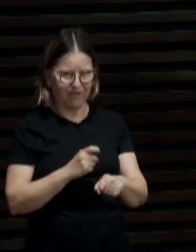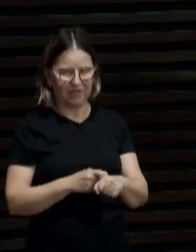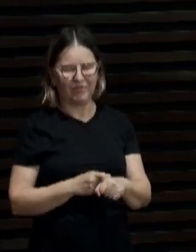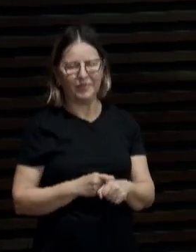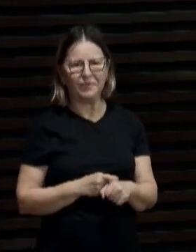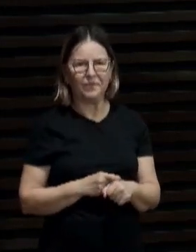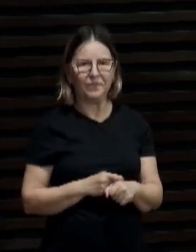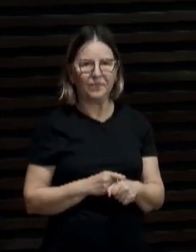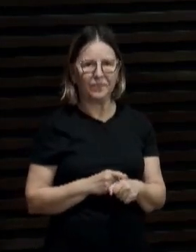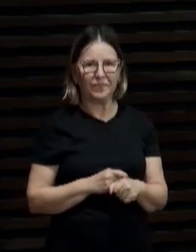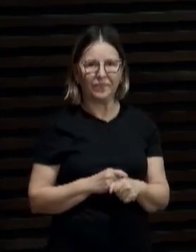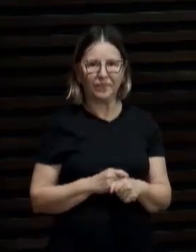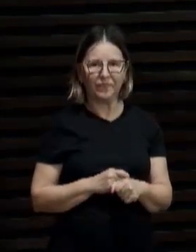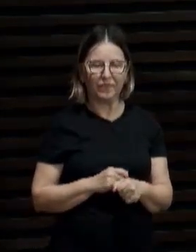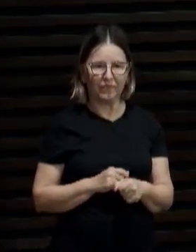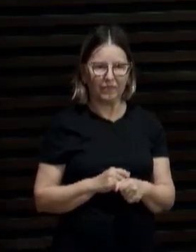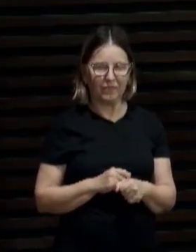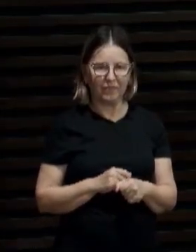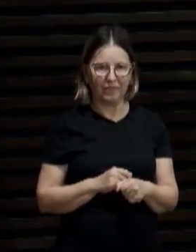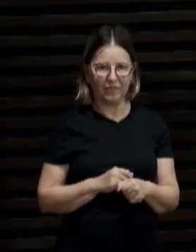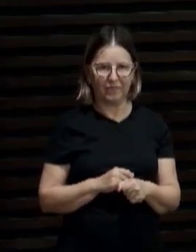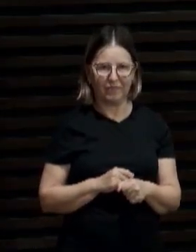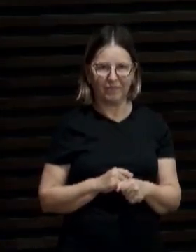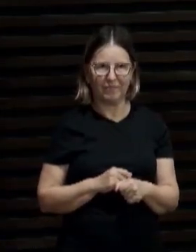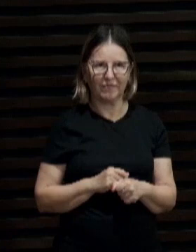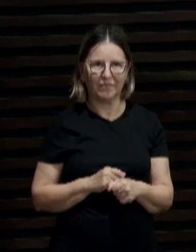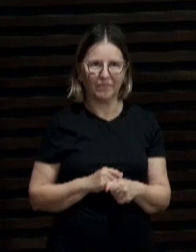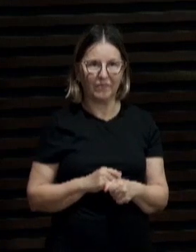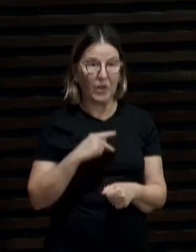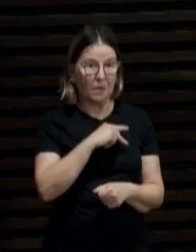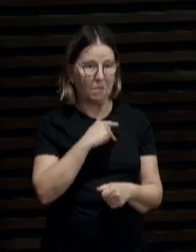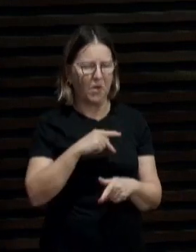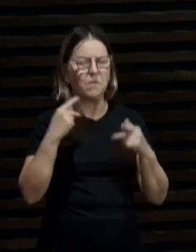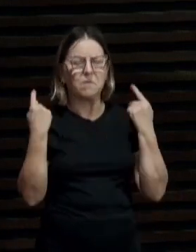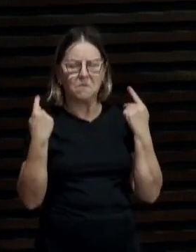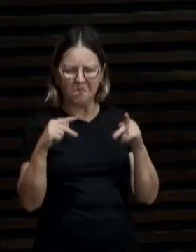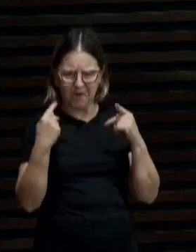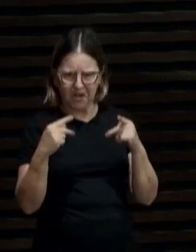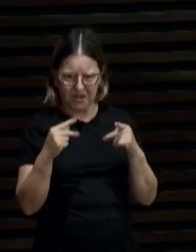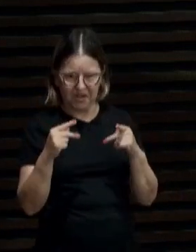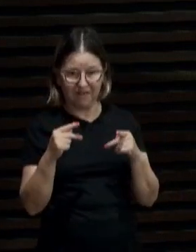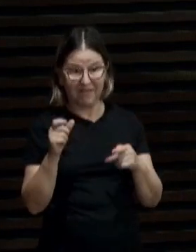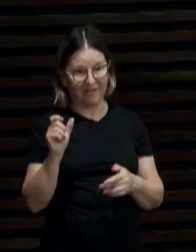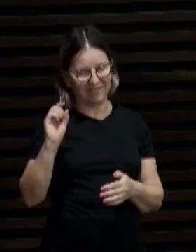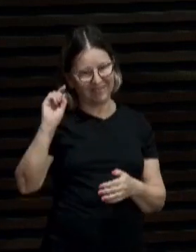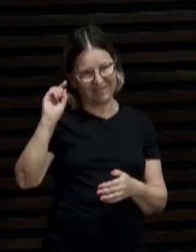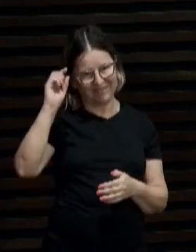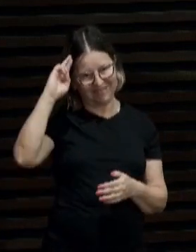pausa. Eu estou aqui pregando, apresentando a palavra do Senhor.